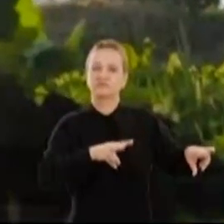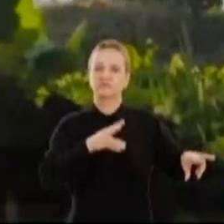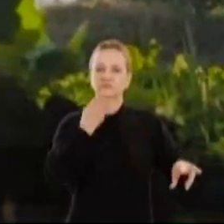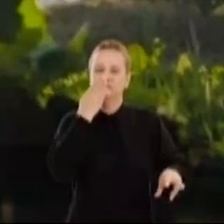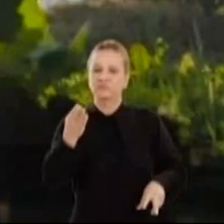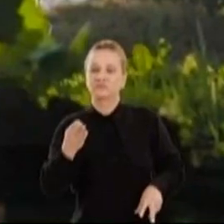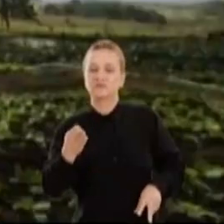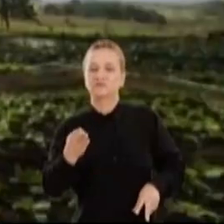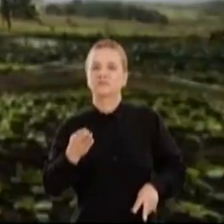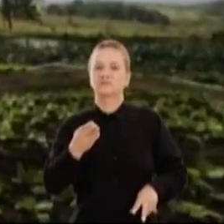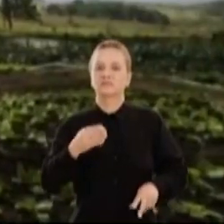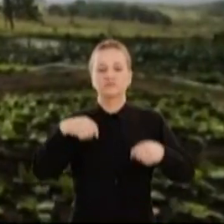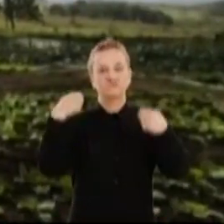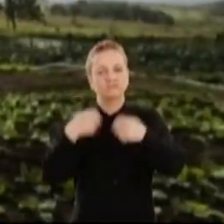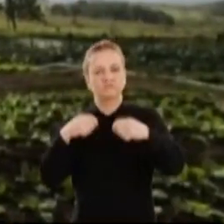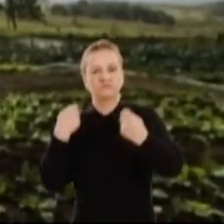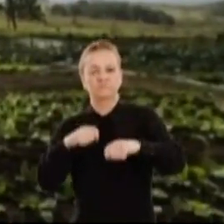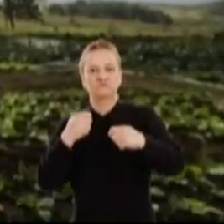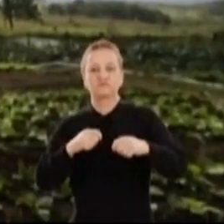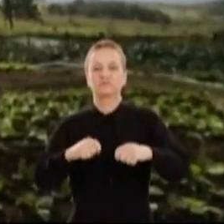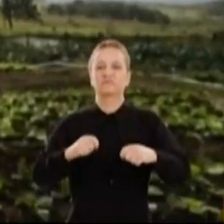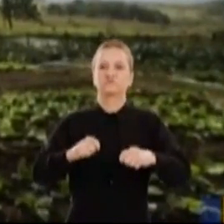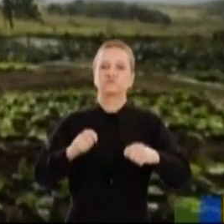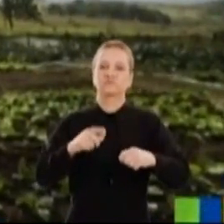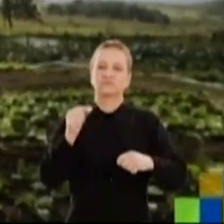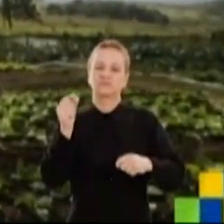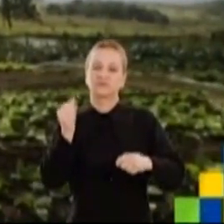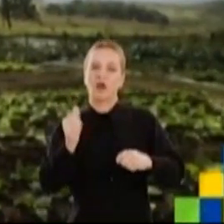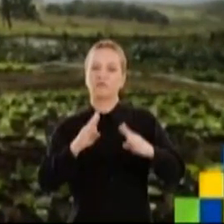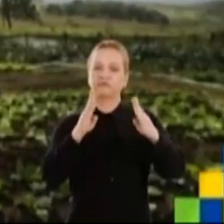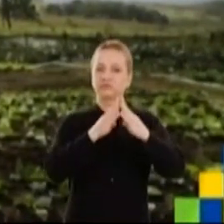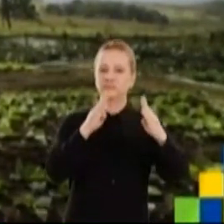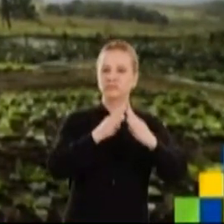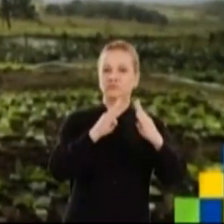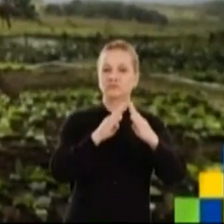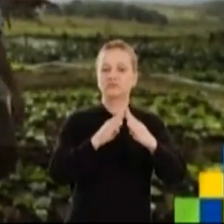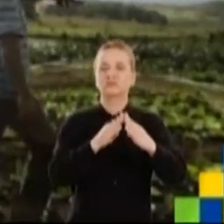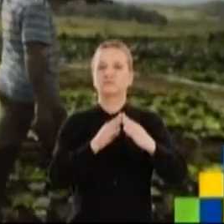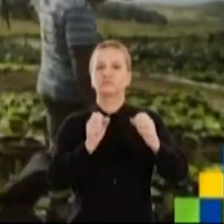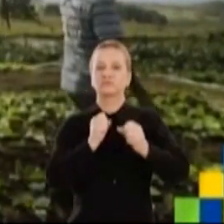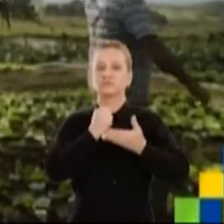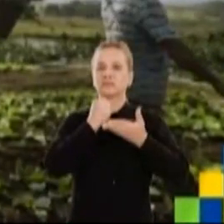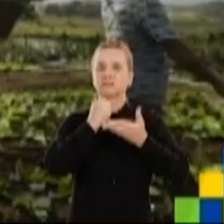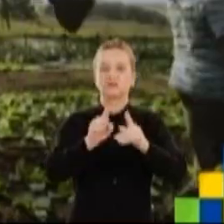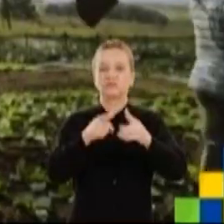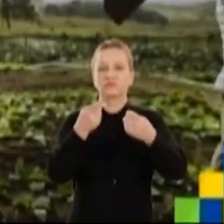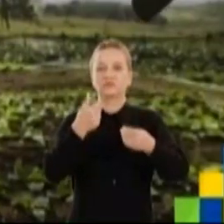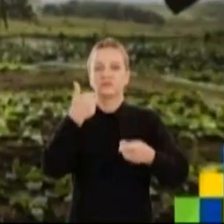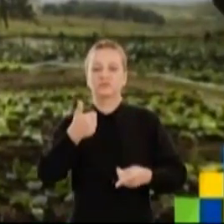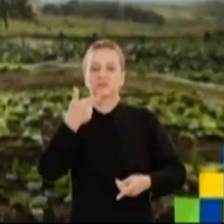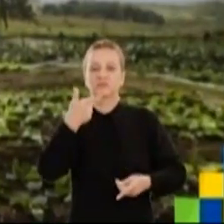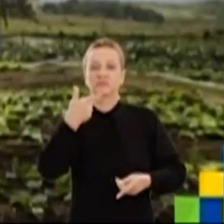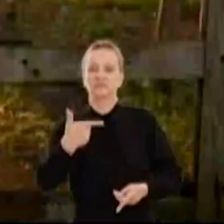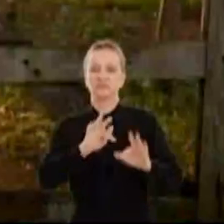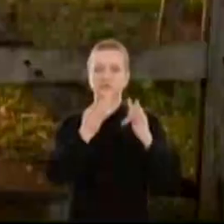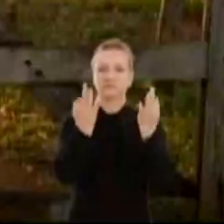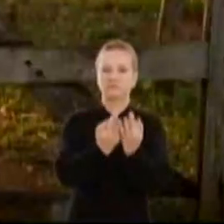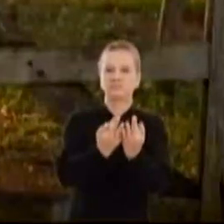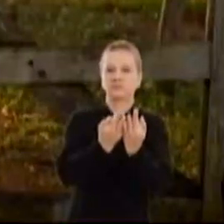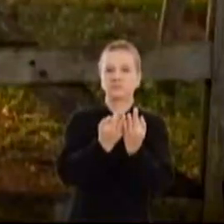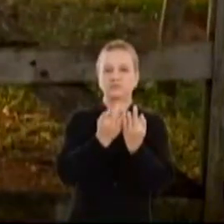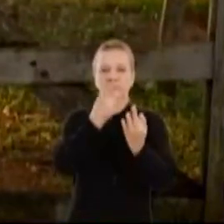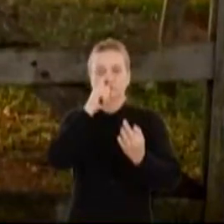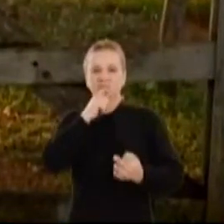priorizando o que mais precisa, o Zeca e o Lula criaram o Bolsa Estiagem, que beneficiou mais de 12 mil famílias. O